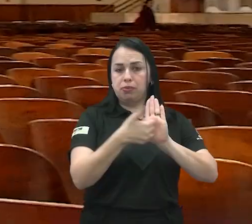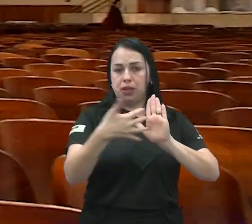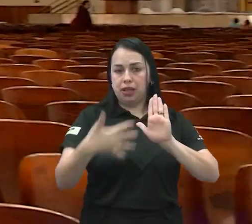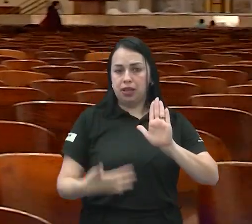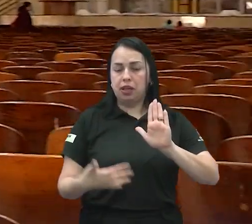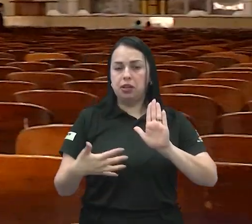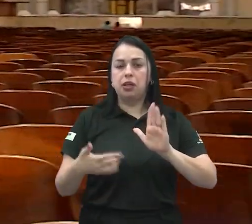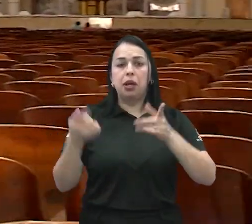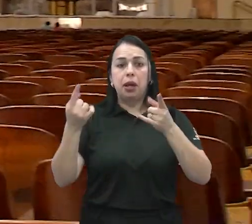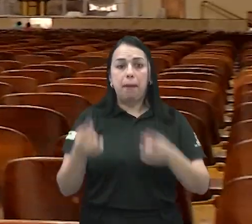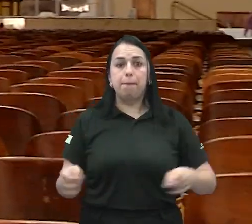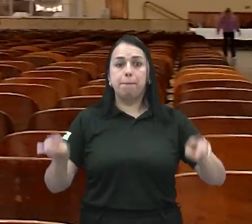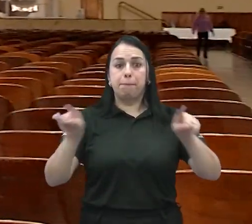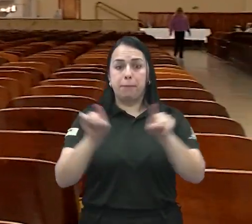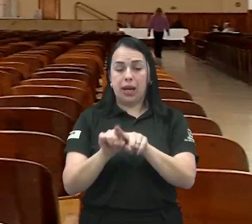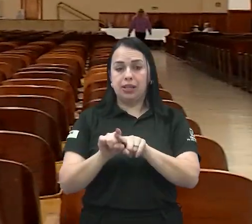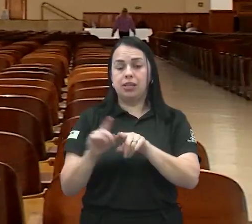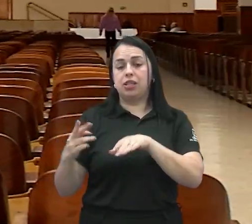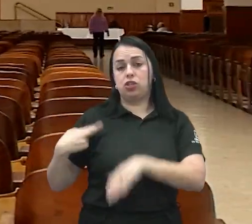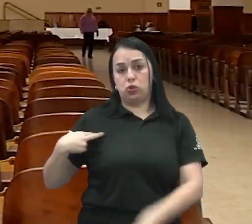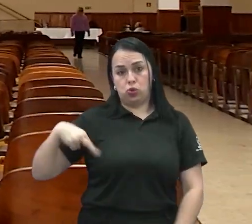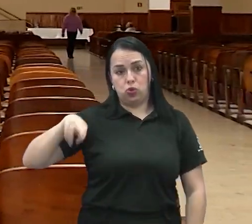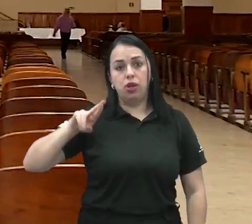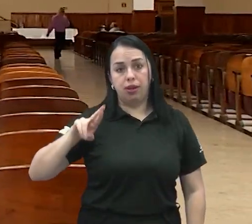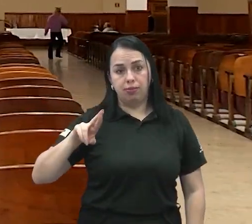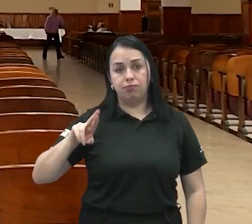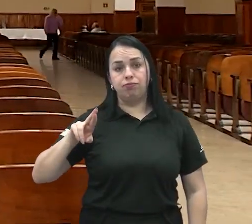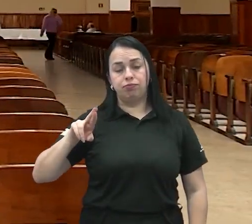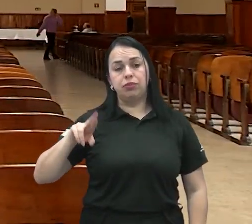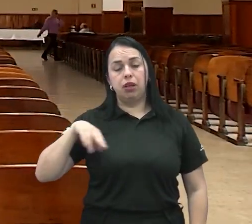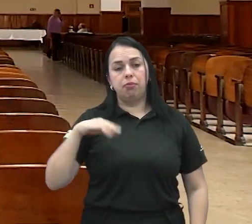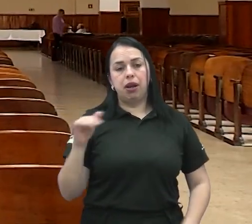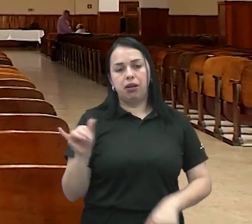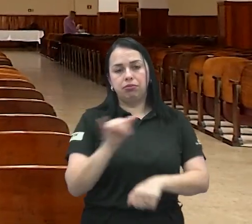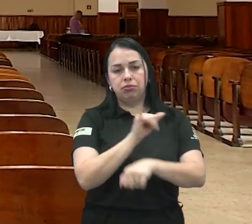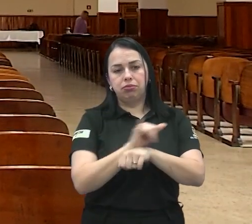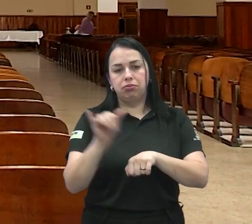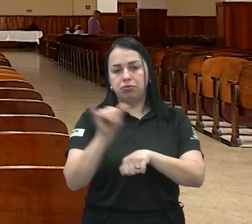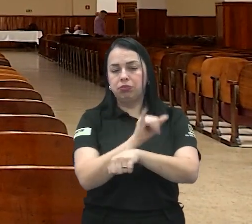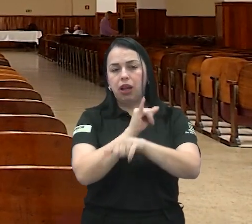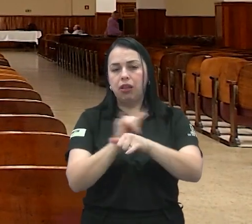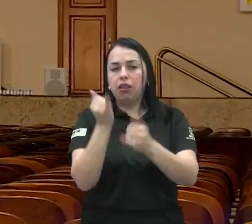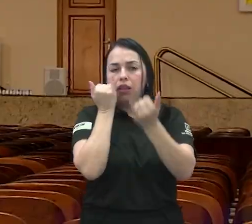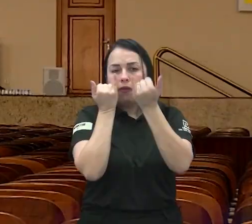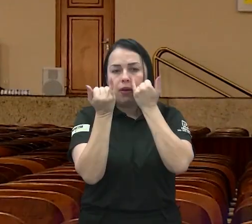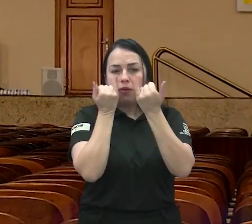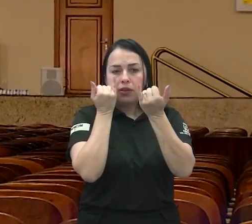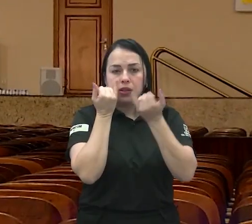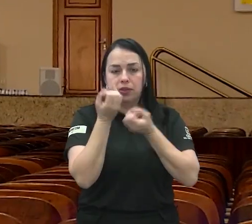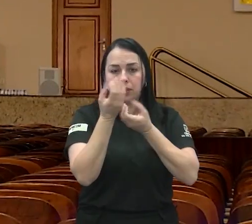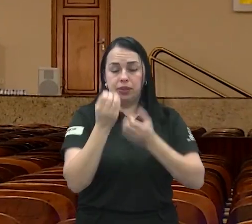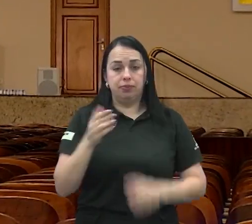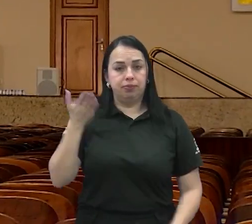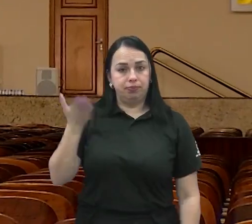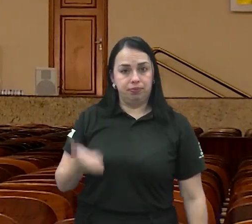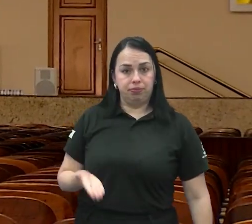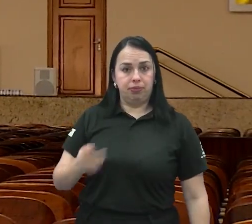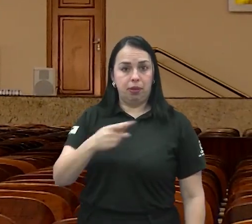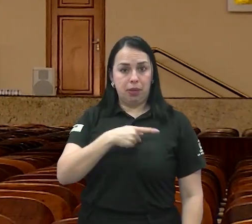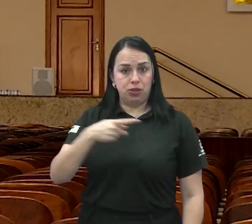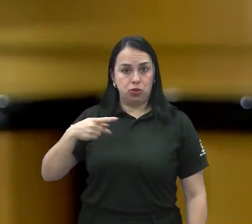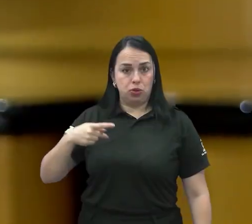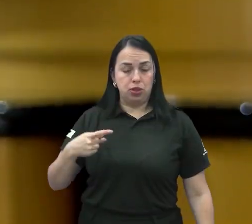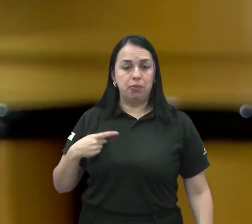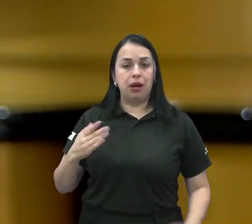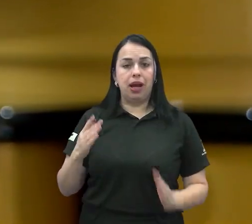esses objetivos, o projeto ainda prevê a possibilidade de parcerias com entidades religiosas na construção das campanhas